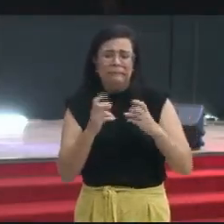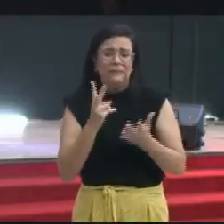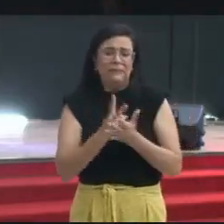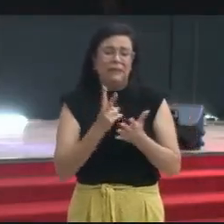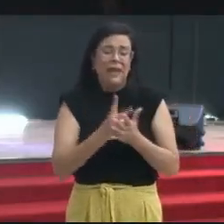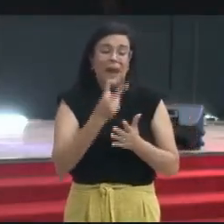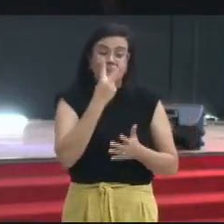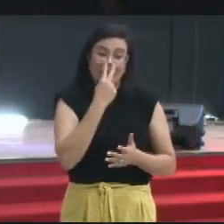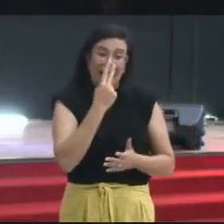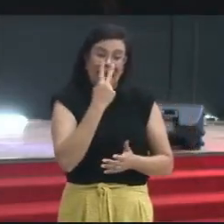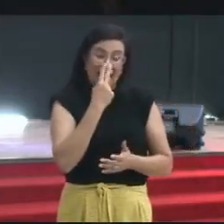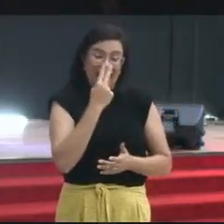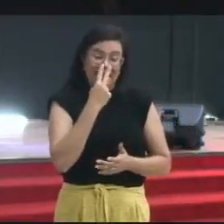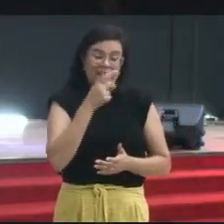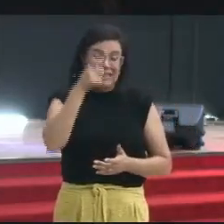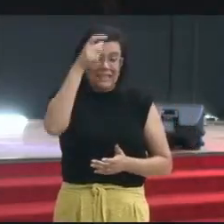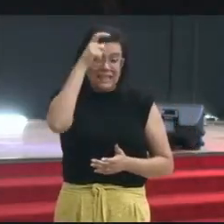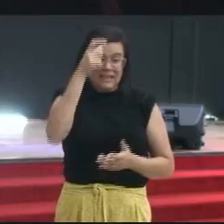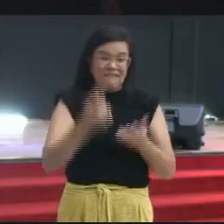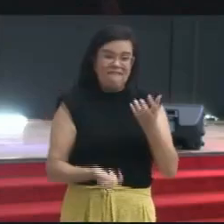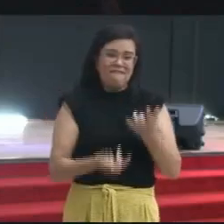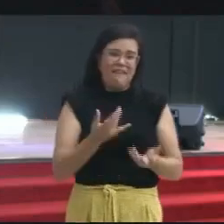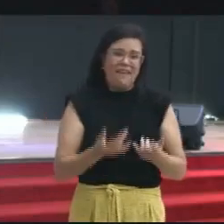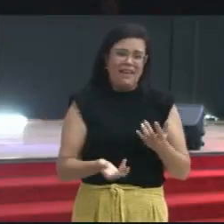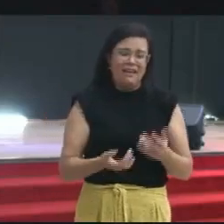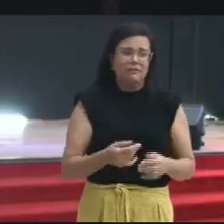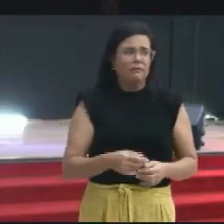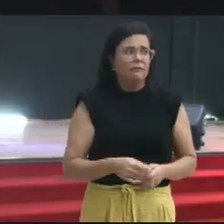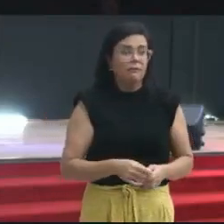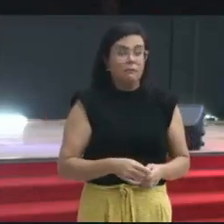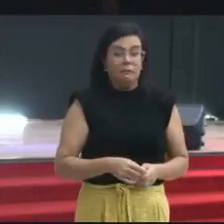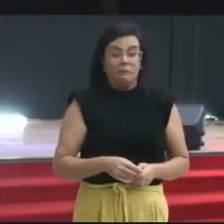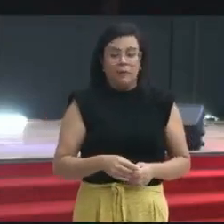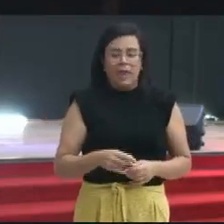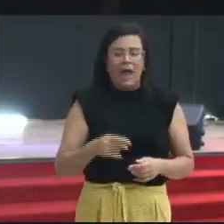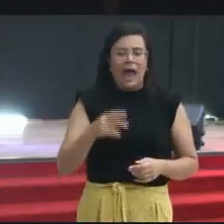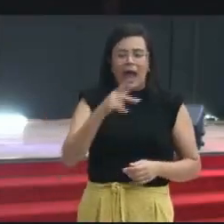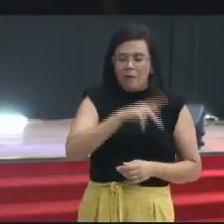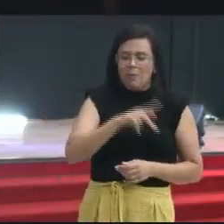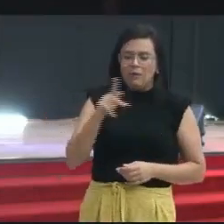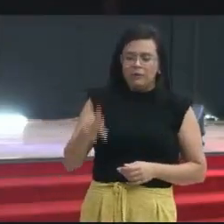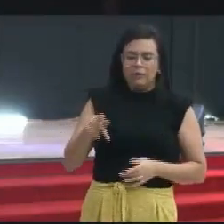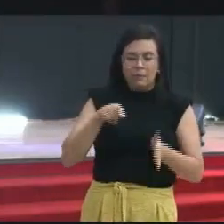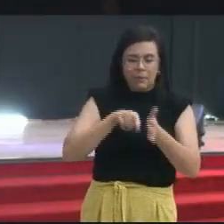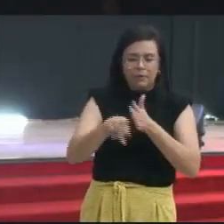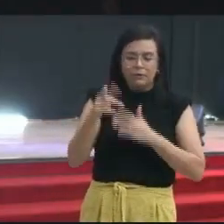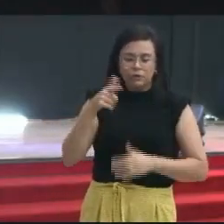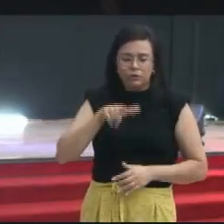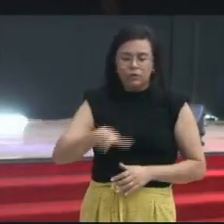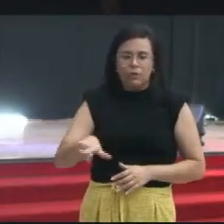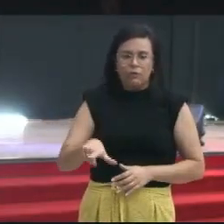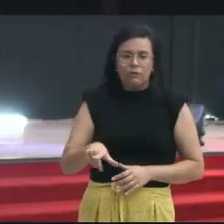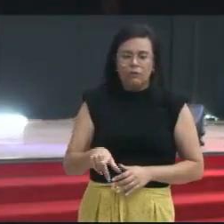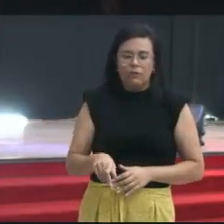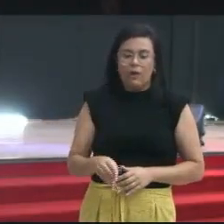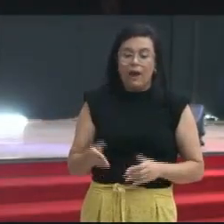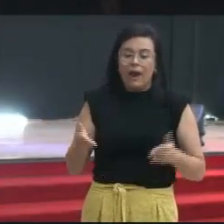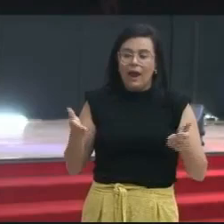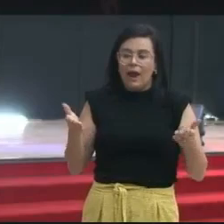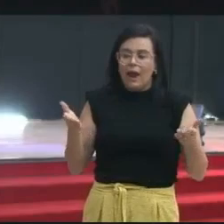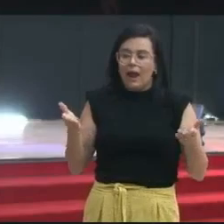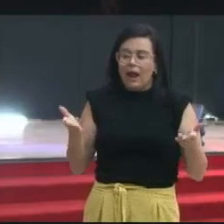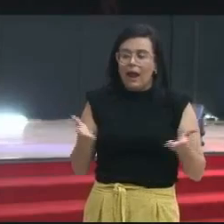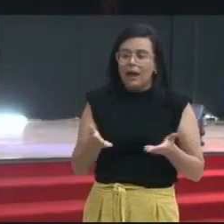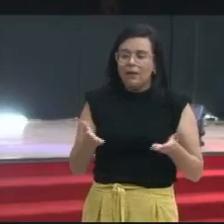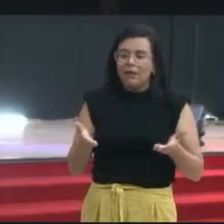inferno. Depois de 6 meses, a mesma professora resolveu fazer outra pergunta. Diz: olha, eu perguntei para vocês onde é que é o inferno, agora eu quero saber onde é que é o